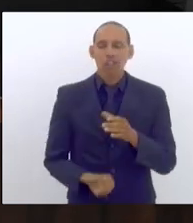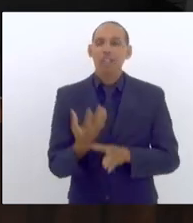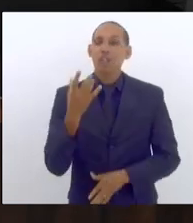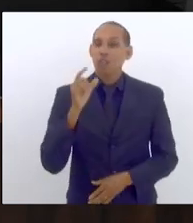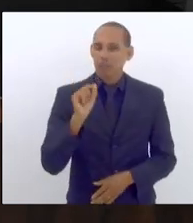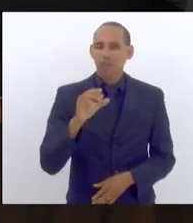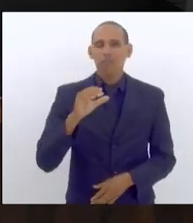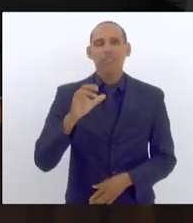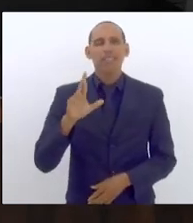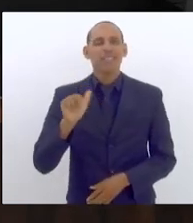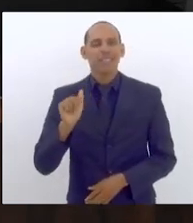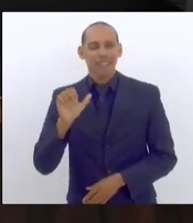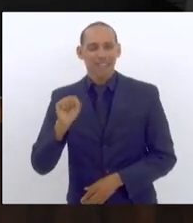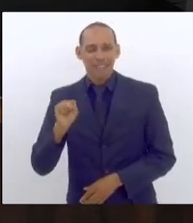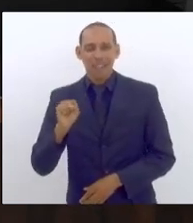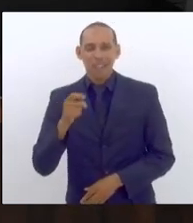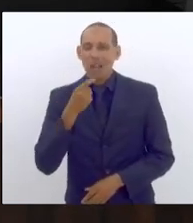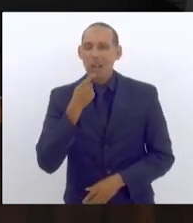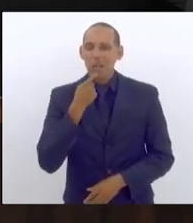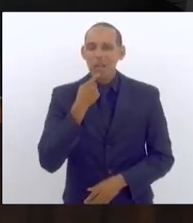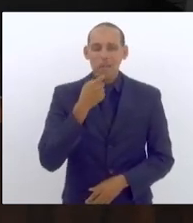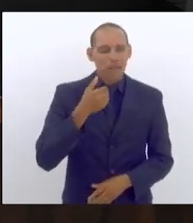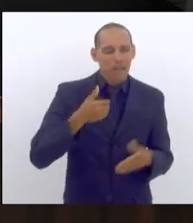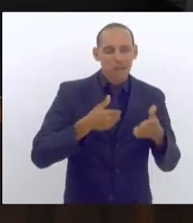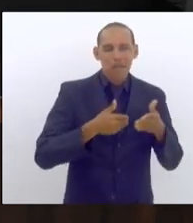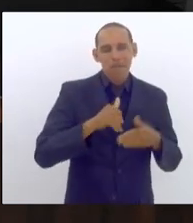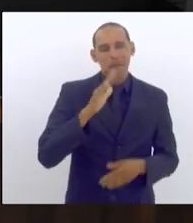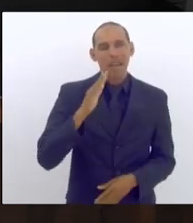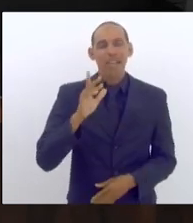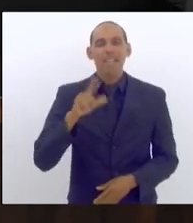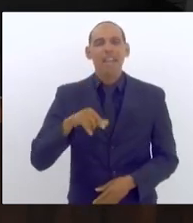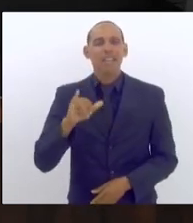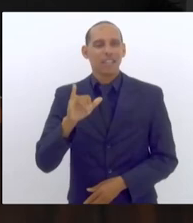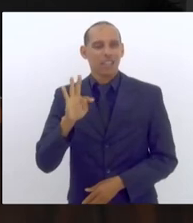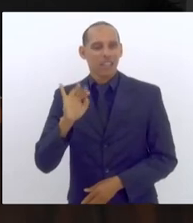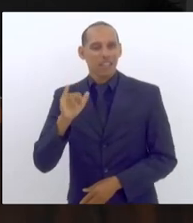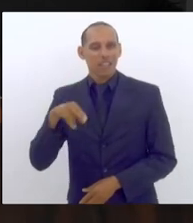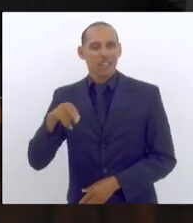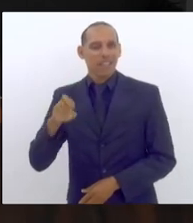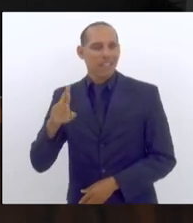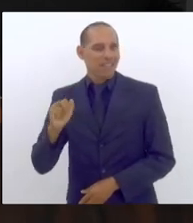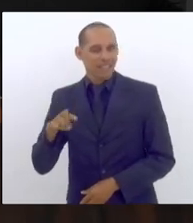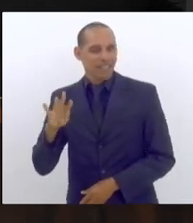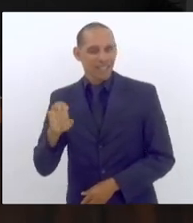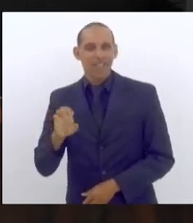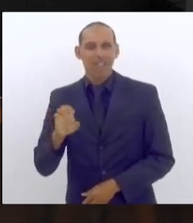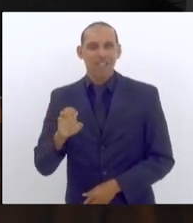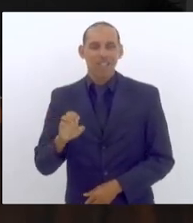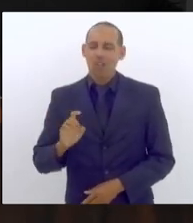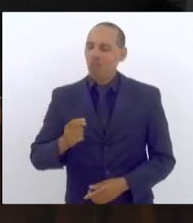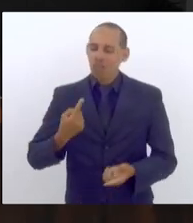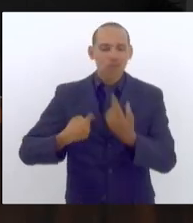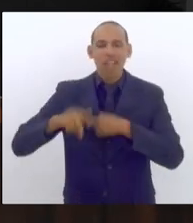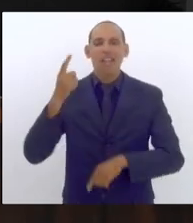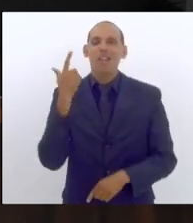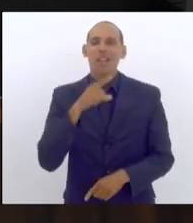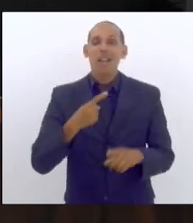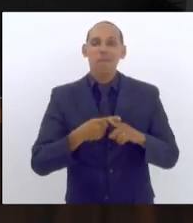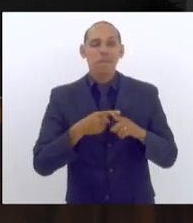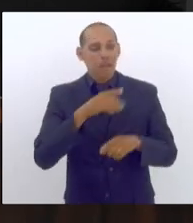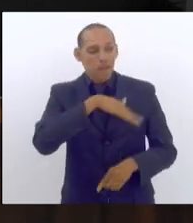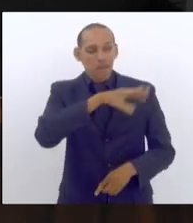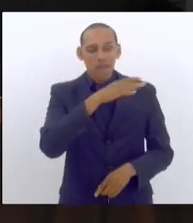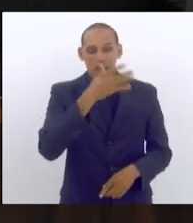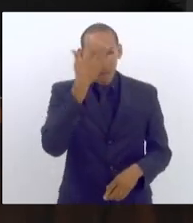o CRAS mais próximo de você, que era o itinerante. Foi um sucesso, porque a gente conseguia chegar naquela população que